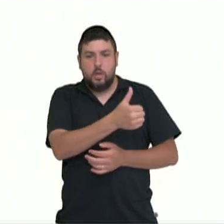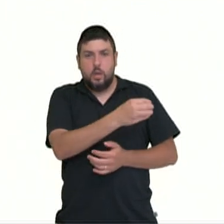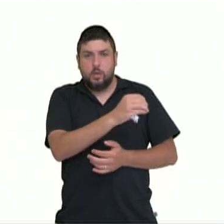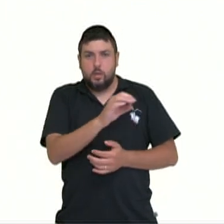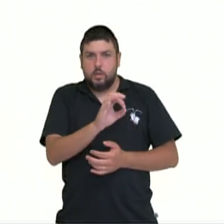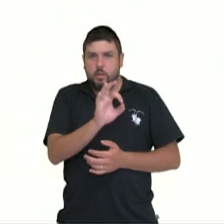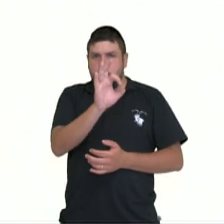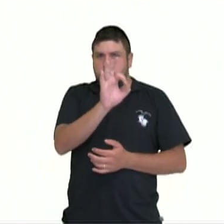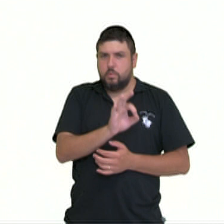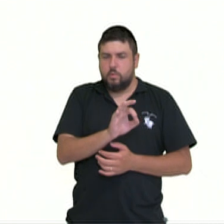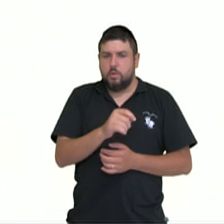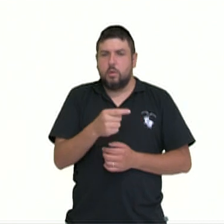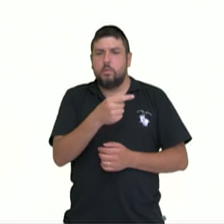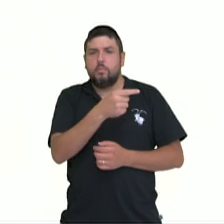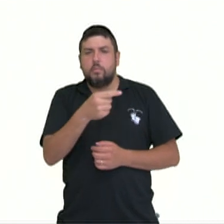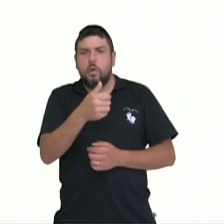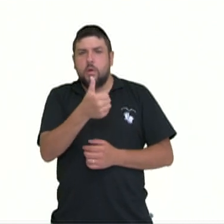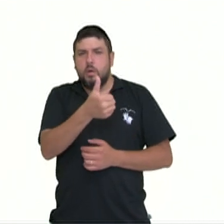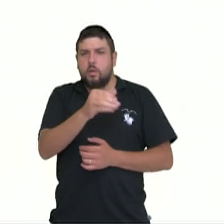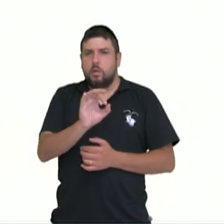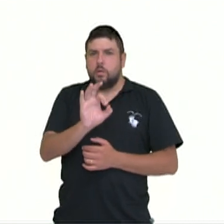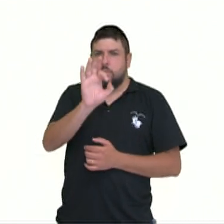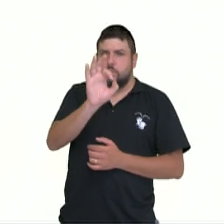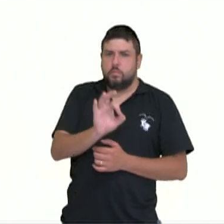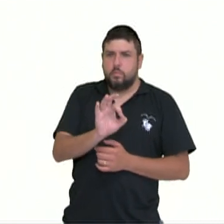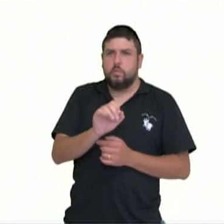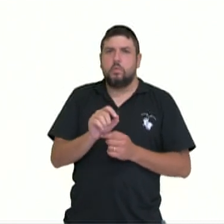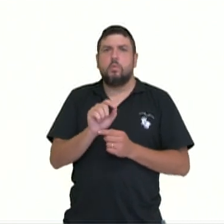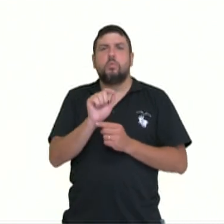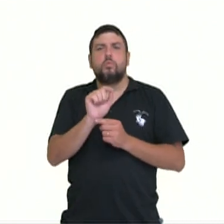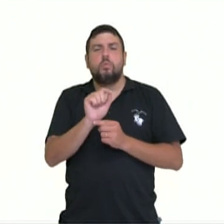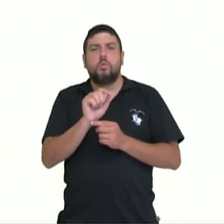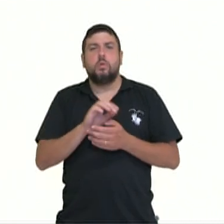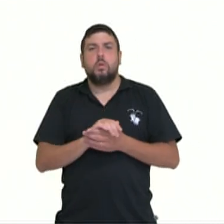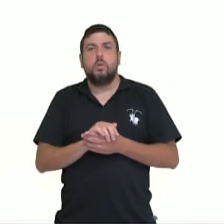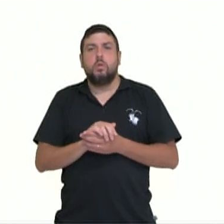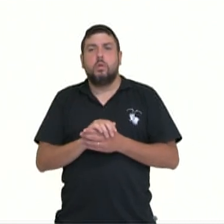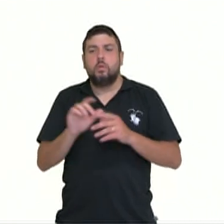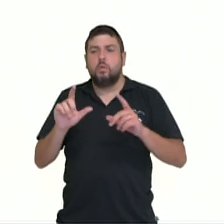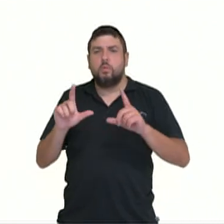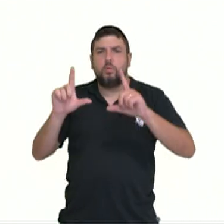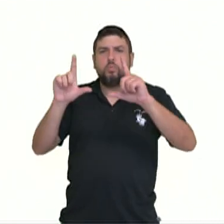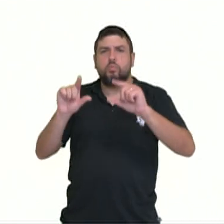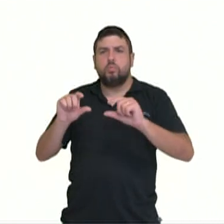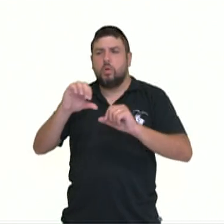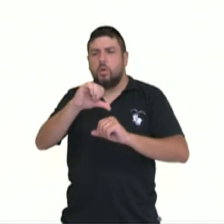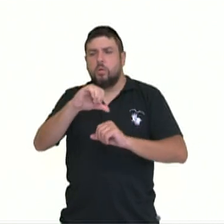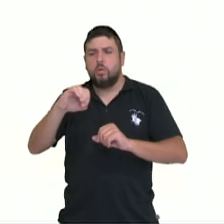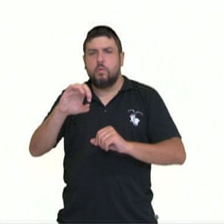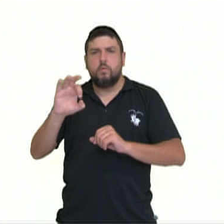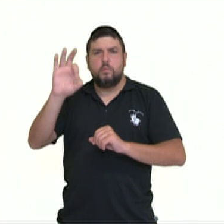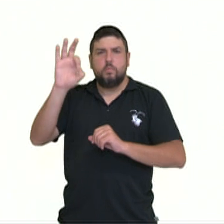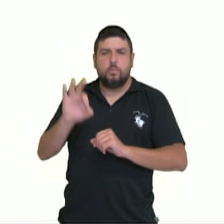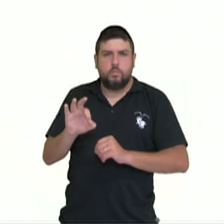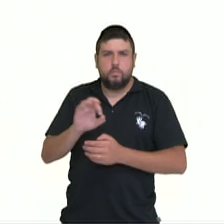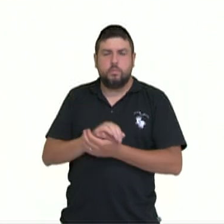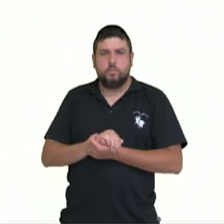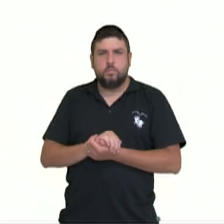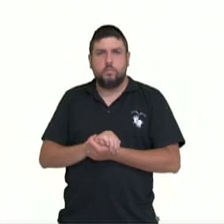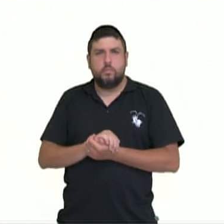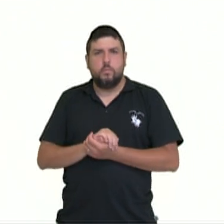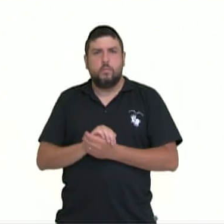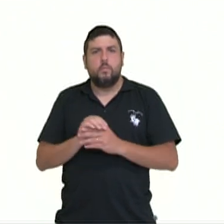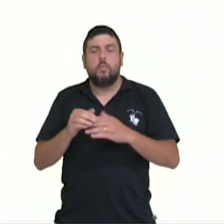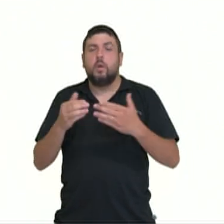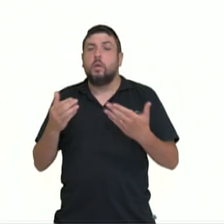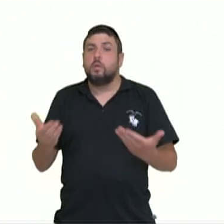da camiseta, menos 10%, o preço da camiseta se reduz a 90% do que era, certo? Então, dessa forma,